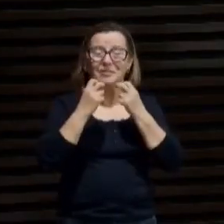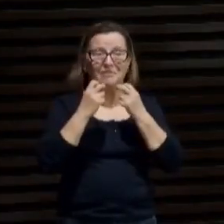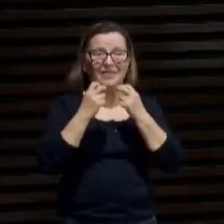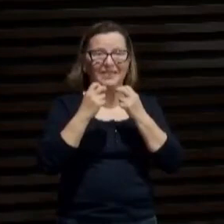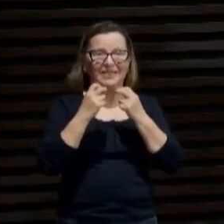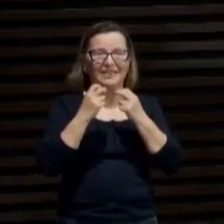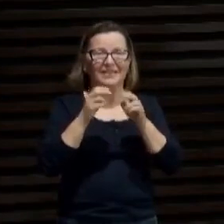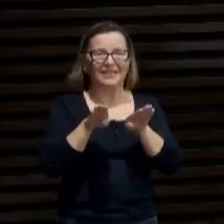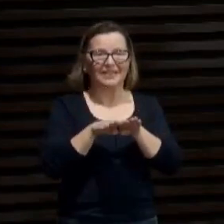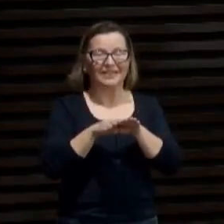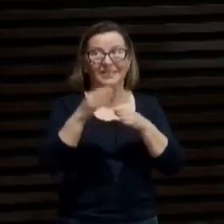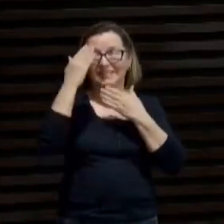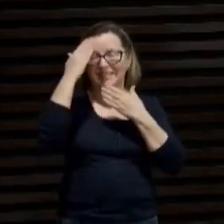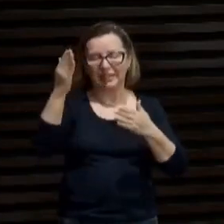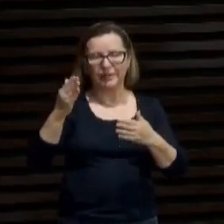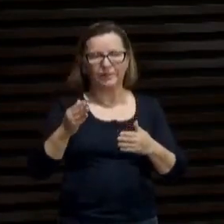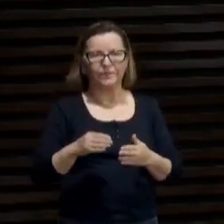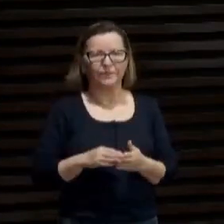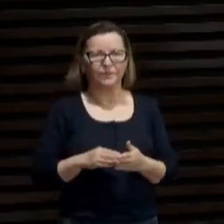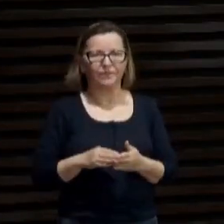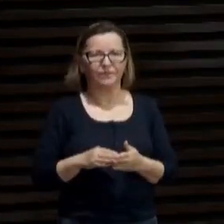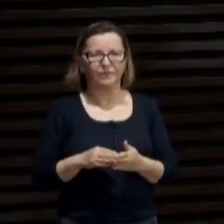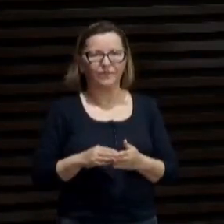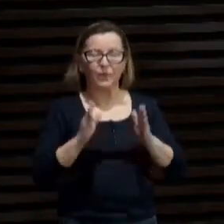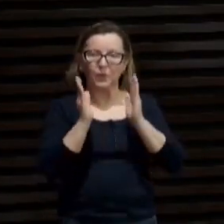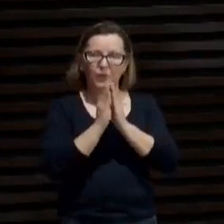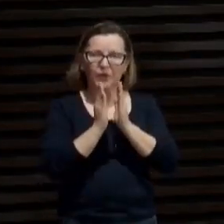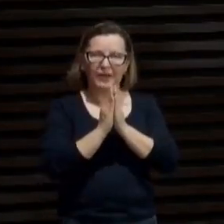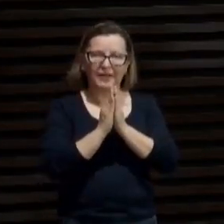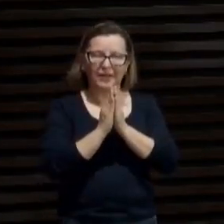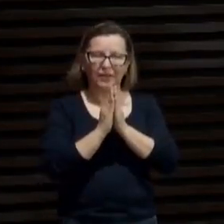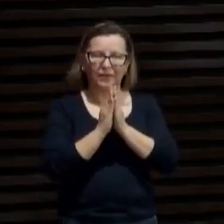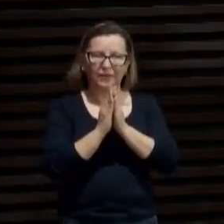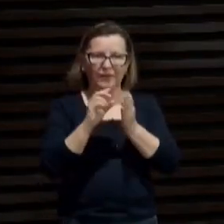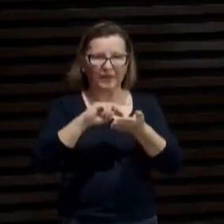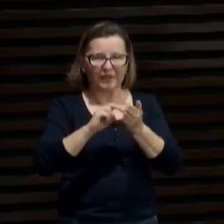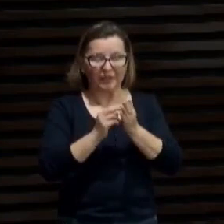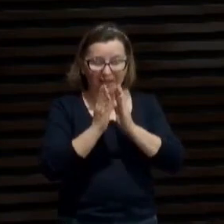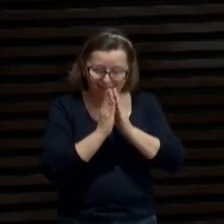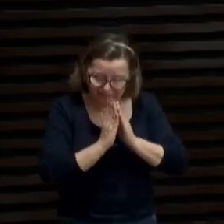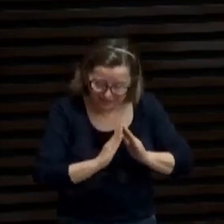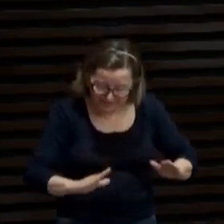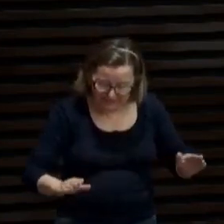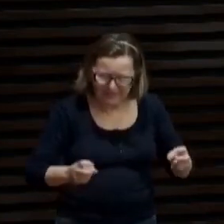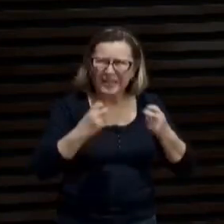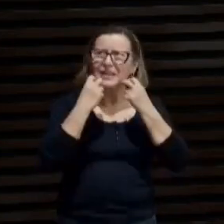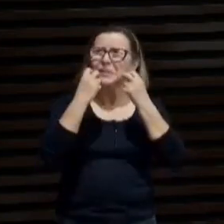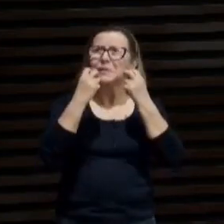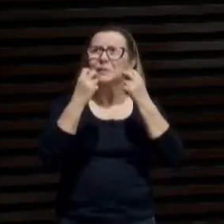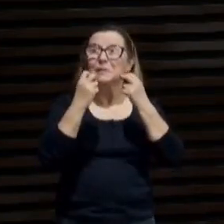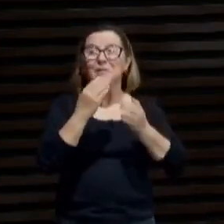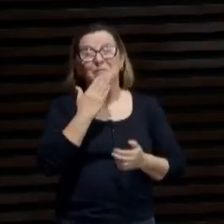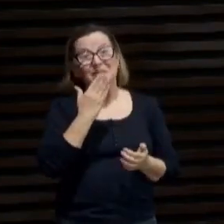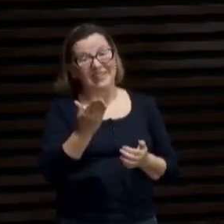aqui oração é no sentido de adoração, e a súplica no sentido de pedir. É mais ou menos o que Jesus